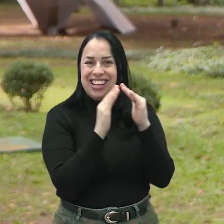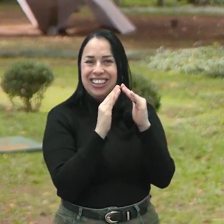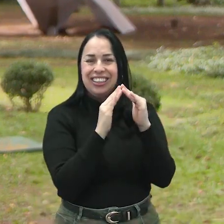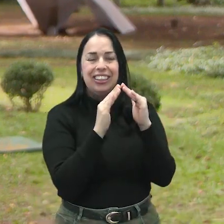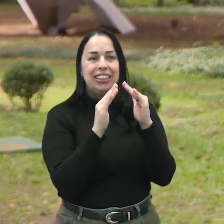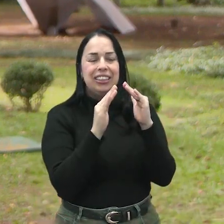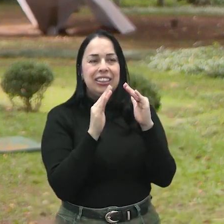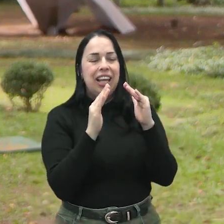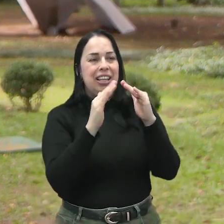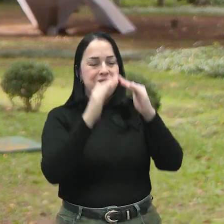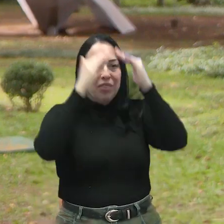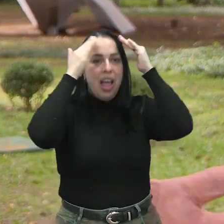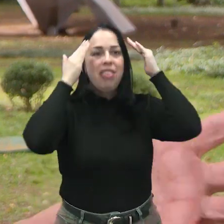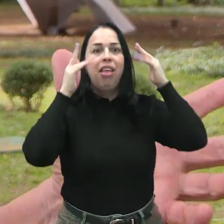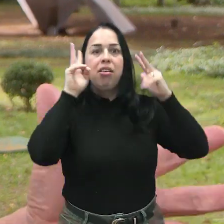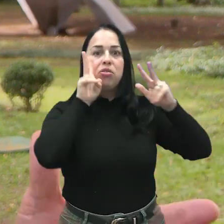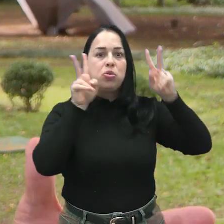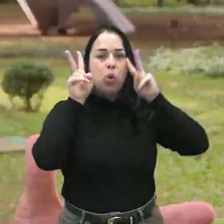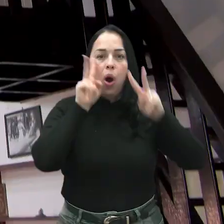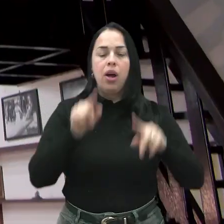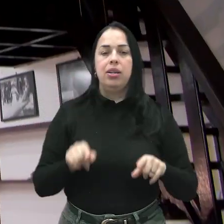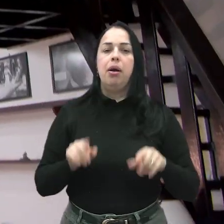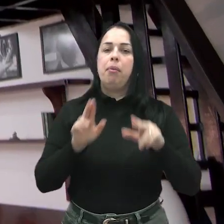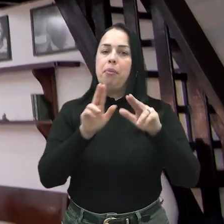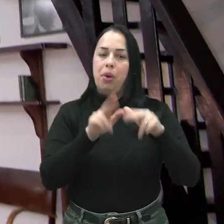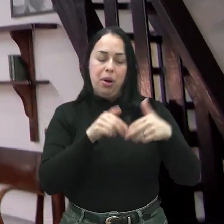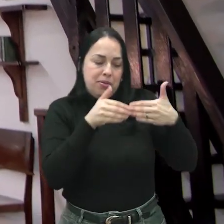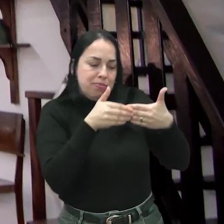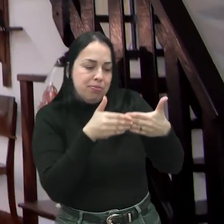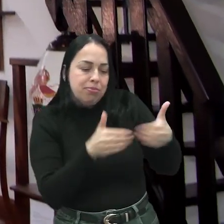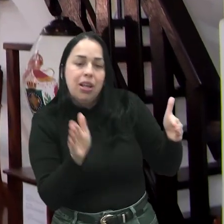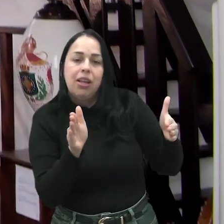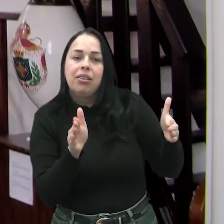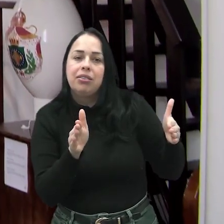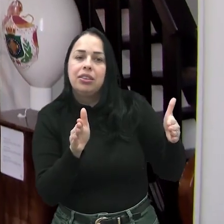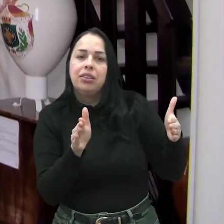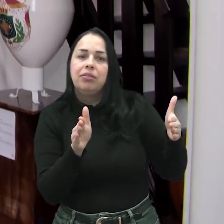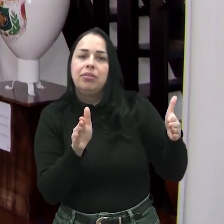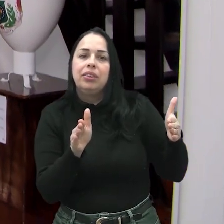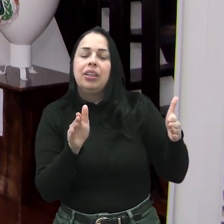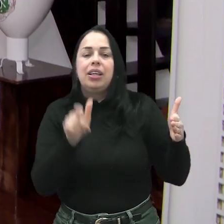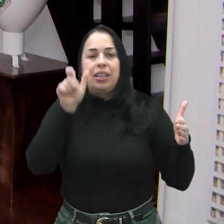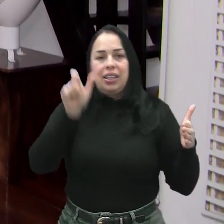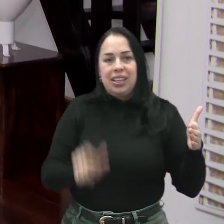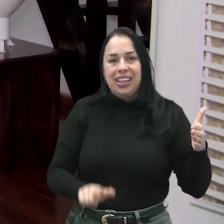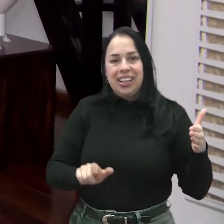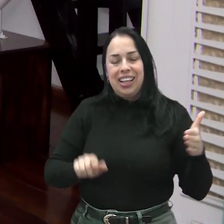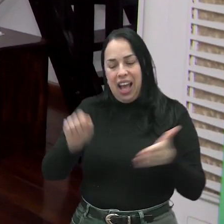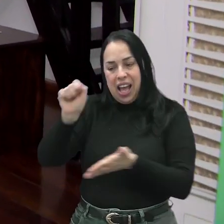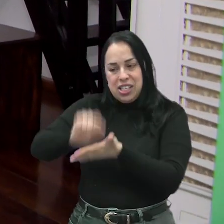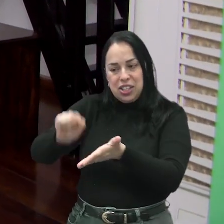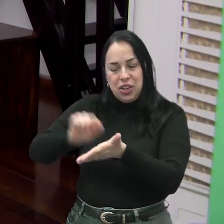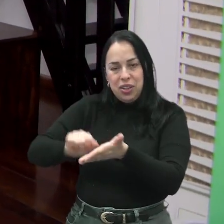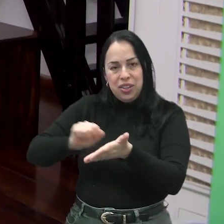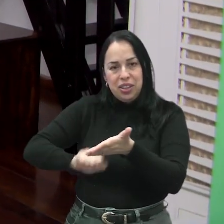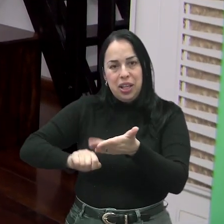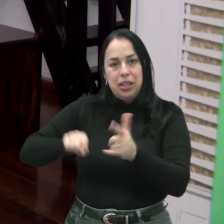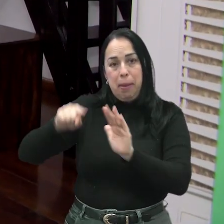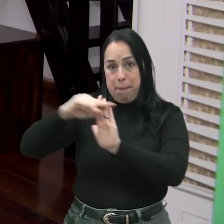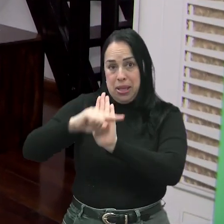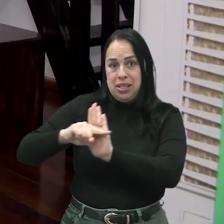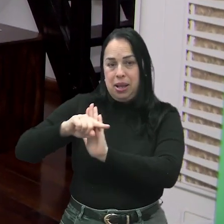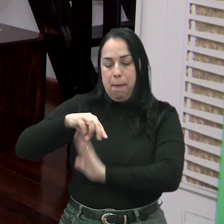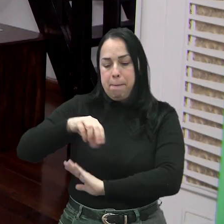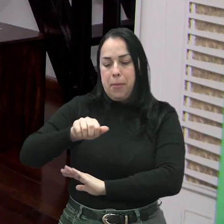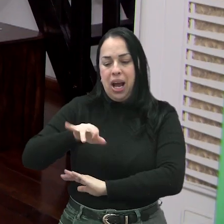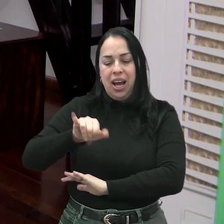esse histórico, você tem todo esse contexto. E foi a inauguração da casa que inspirou o trabalho da escritora